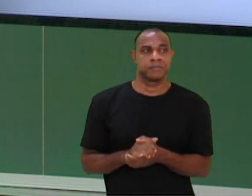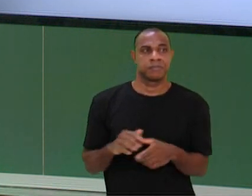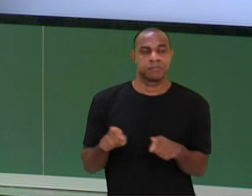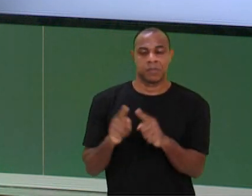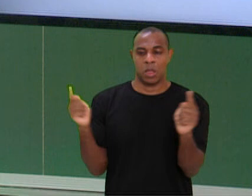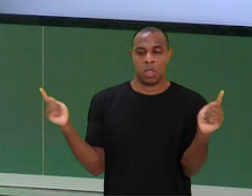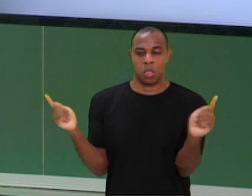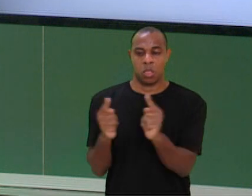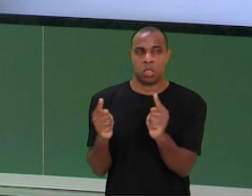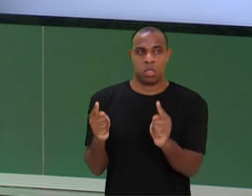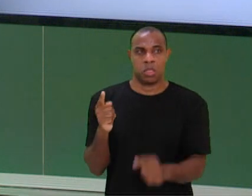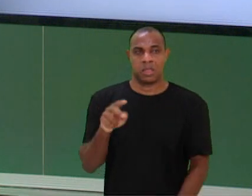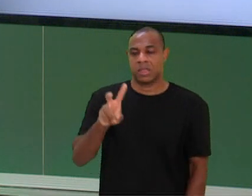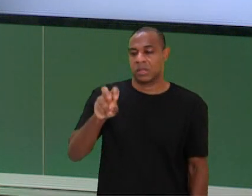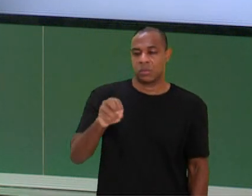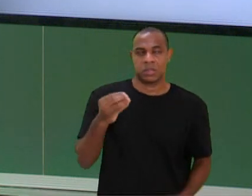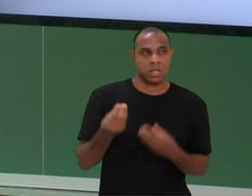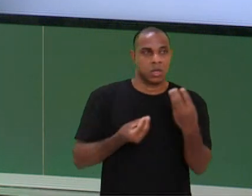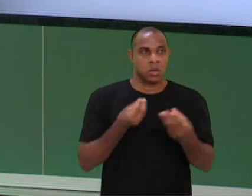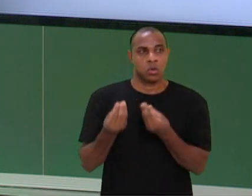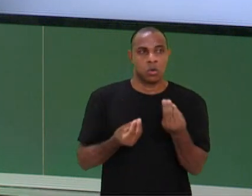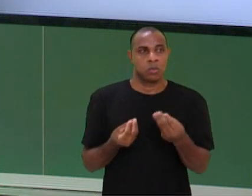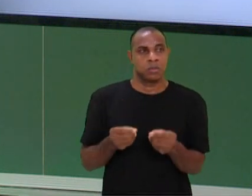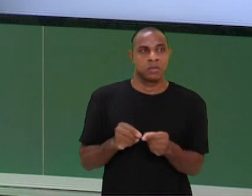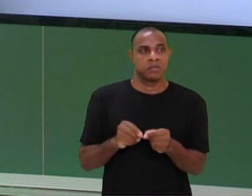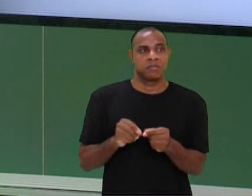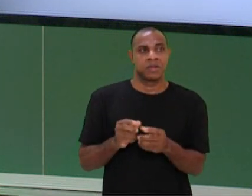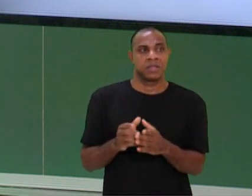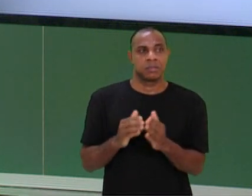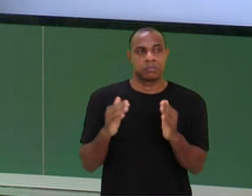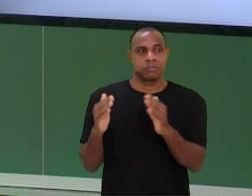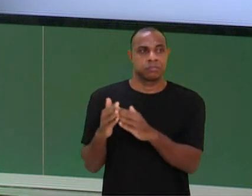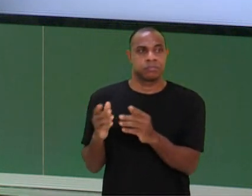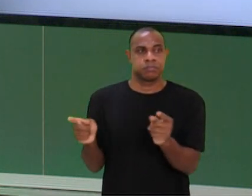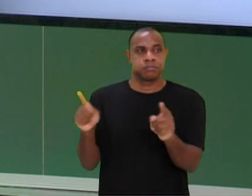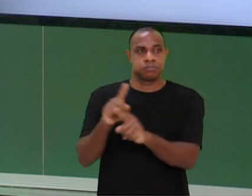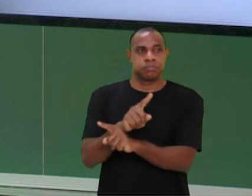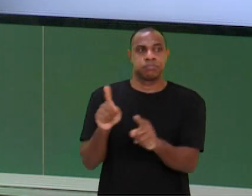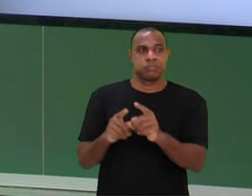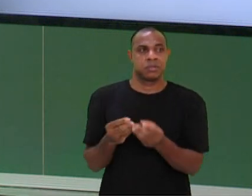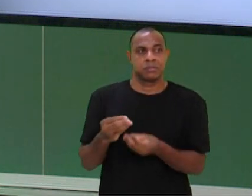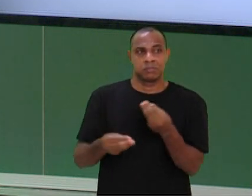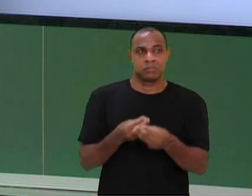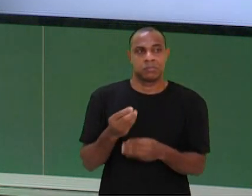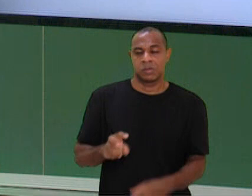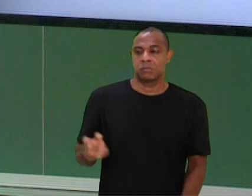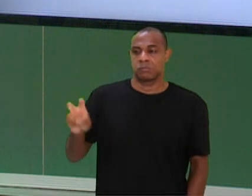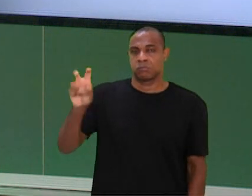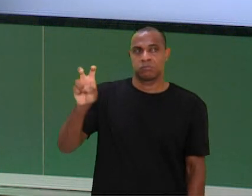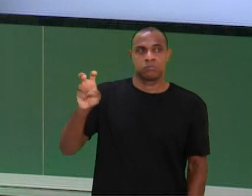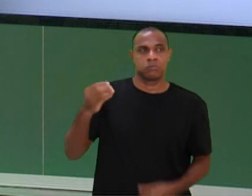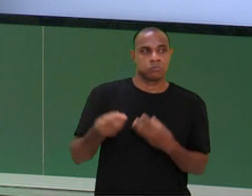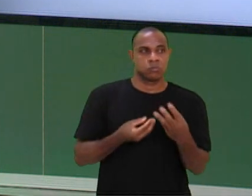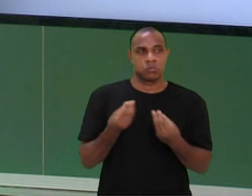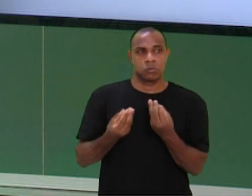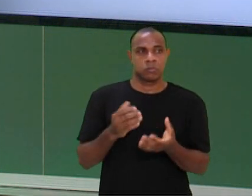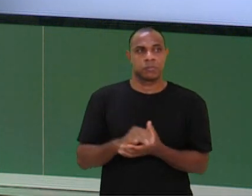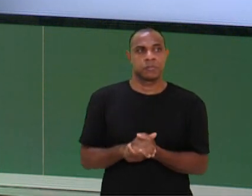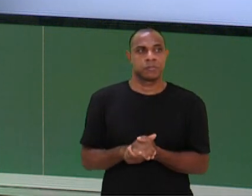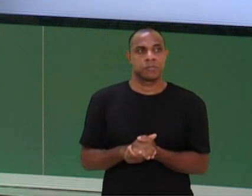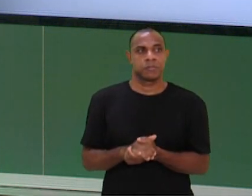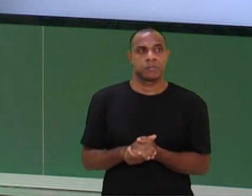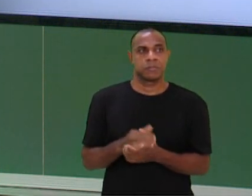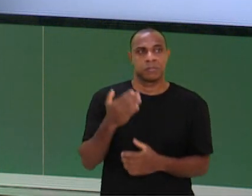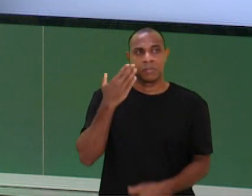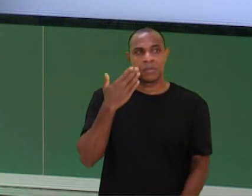ajusta esse 50, ou seja, passa 2 casas para virar 5. Como é que eu faço isso, professor? Muito simples, meu querido.